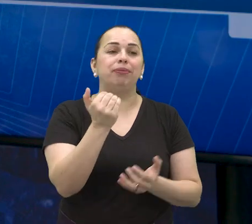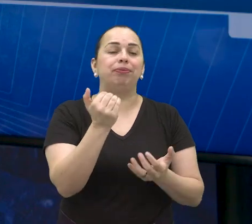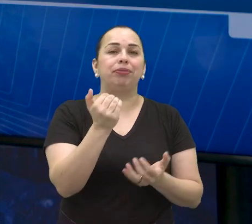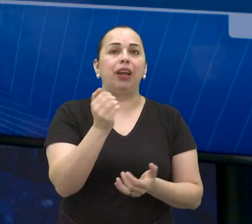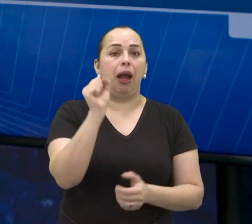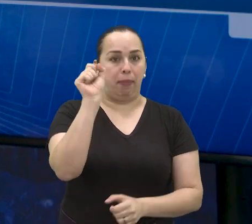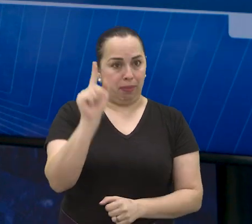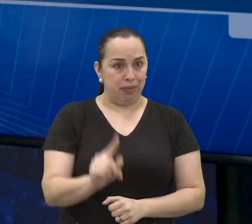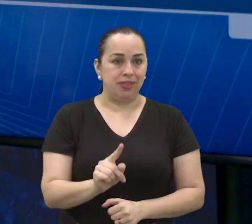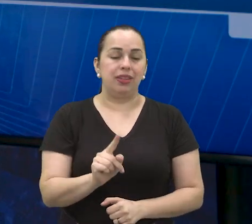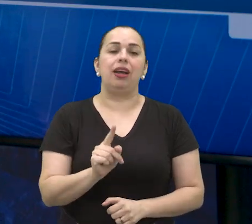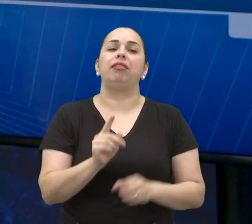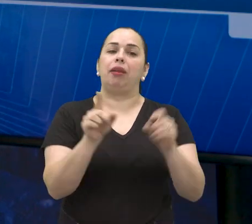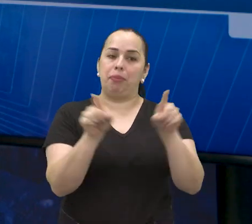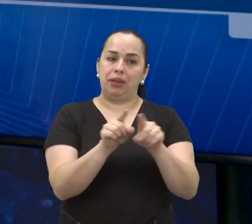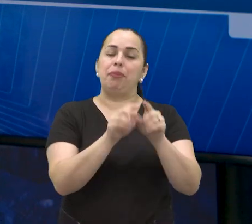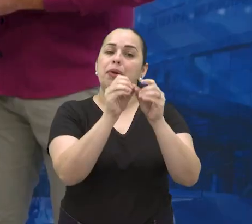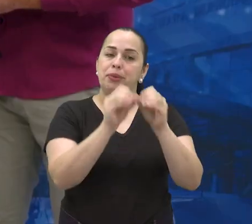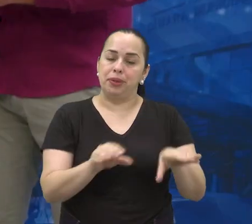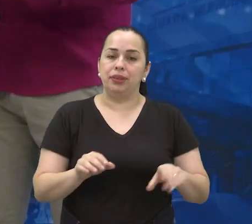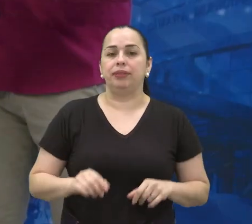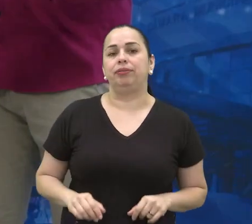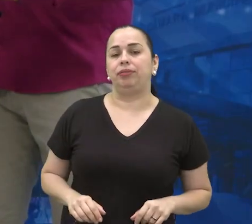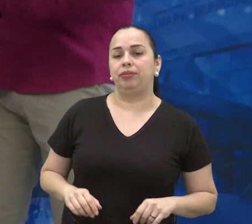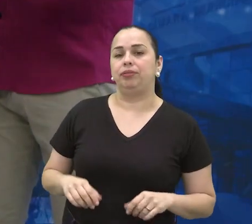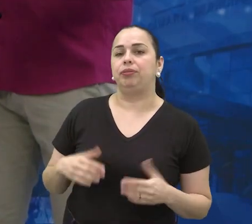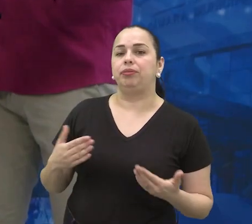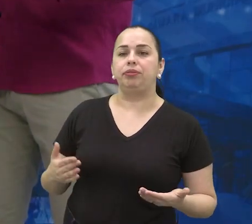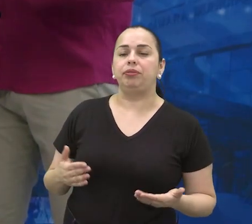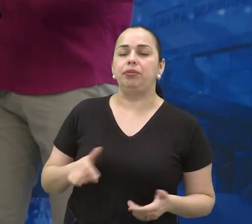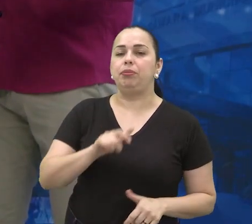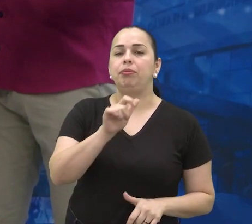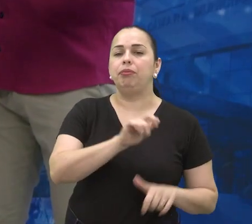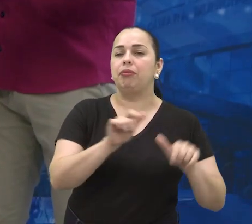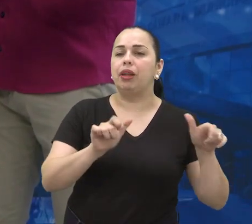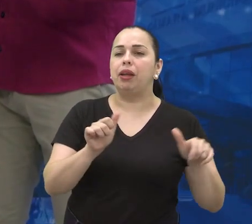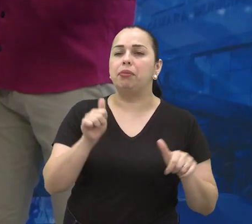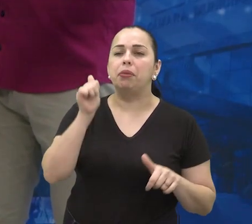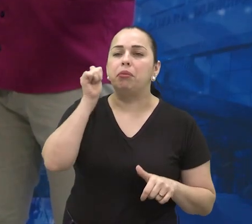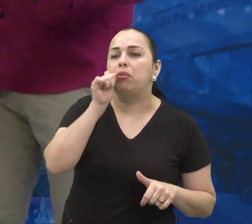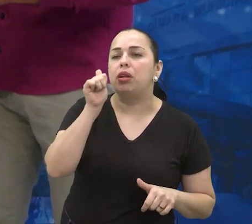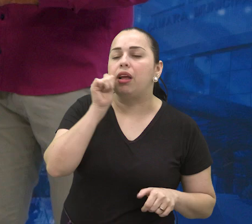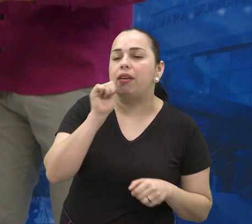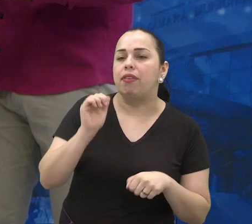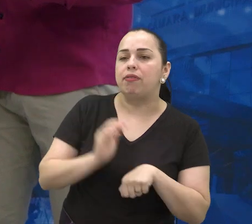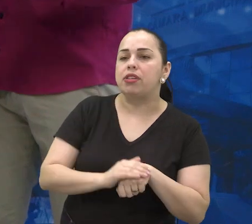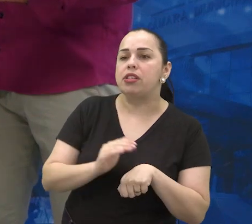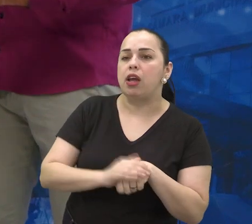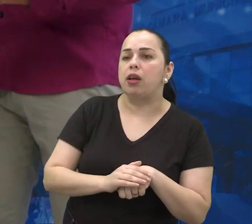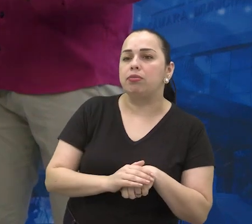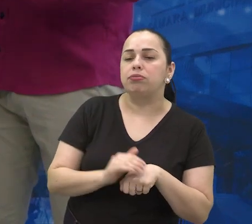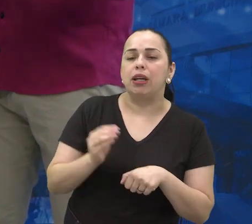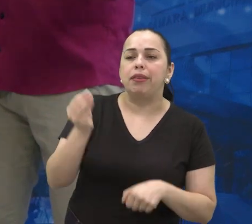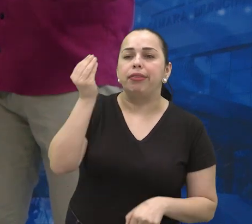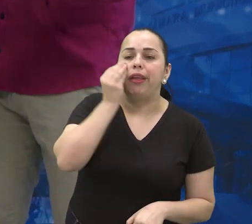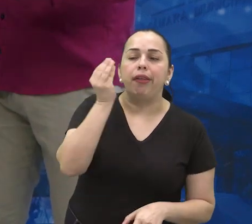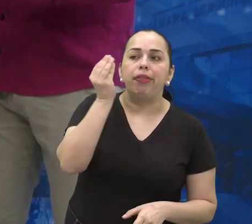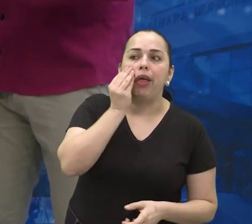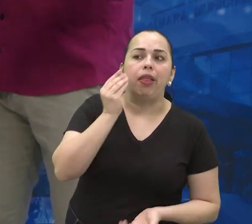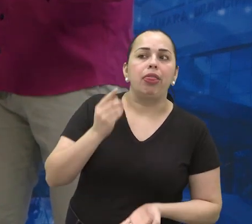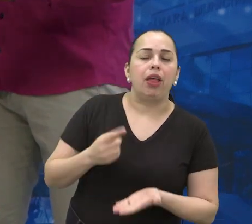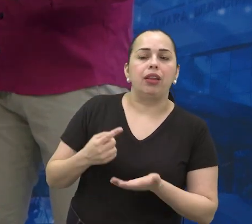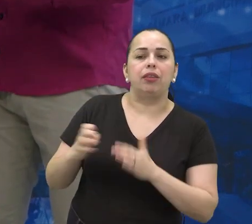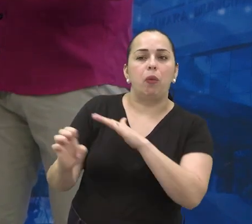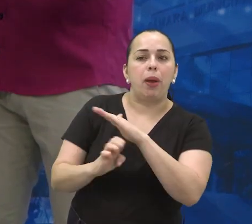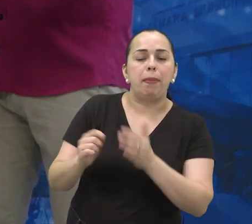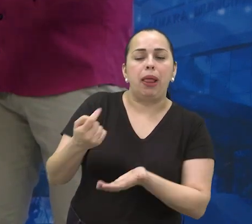sua aposentadoria. Perfeito. E o que as mulheres podem fazer para poder tentar negociar com